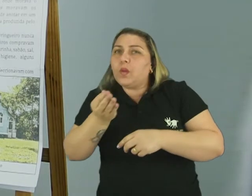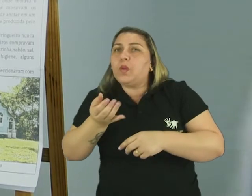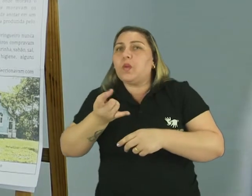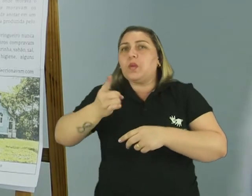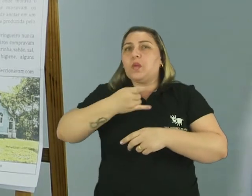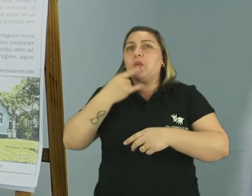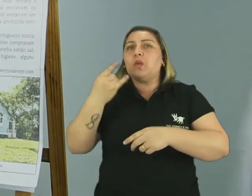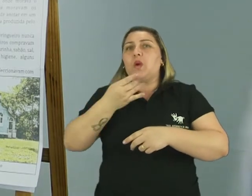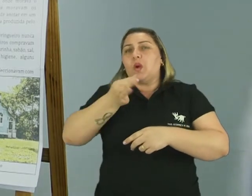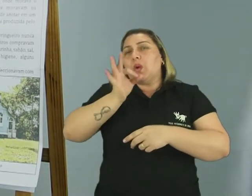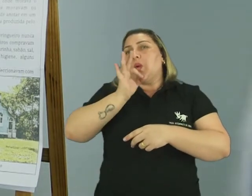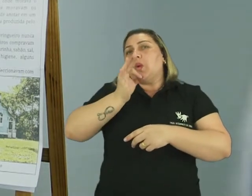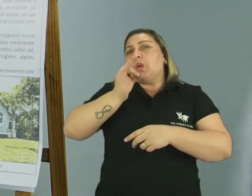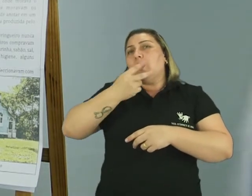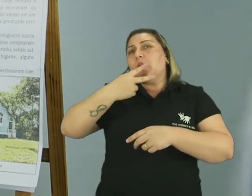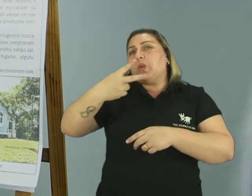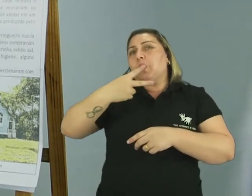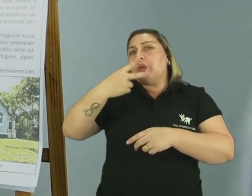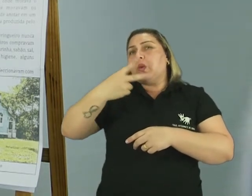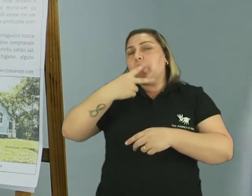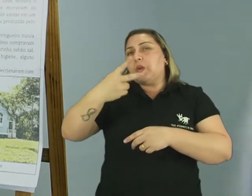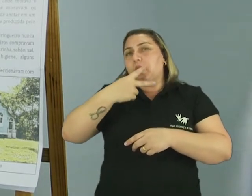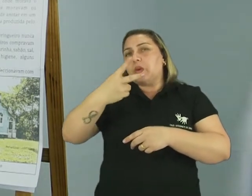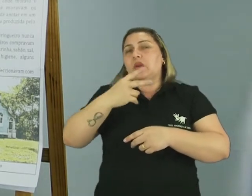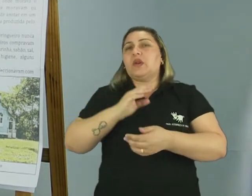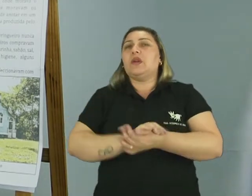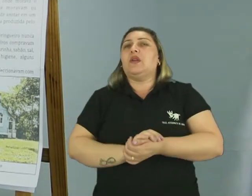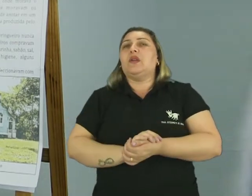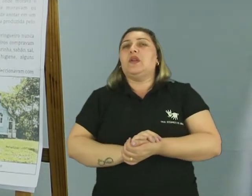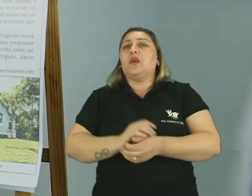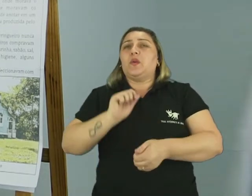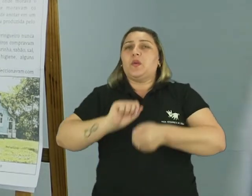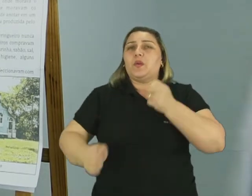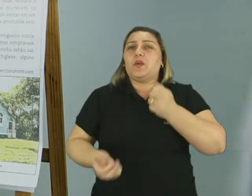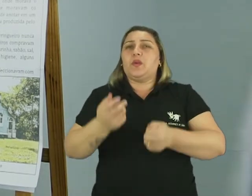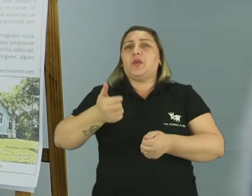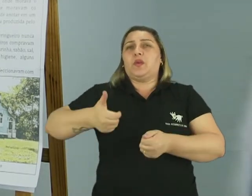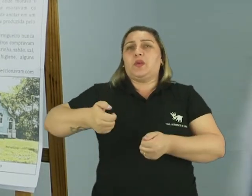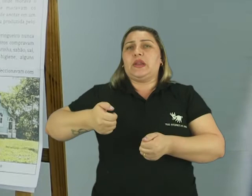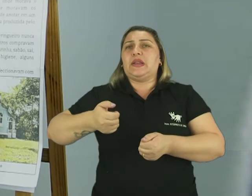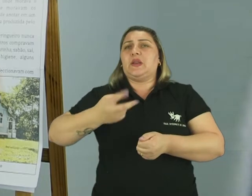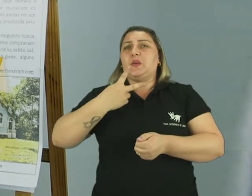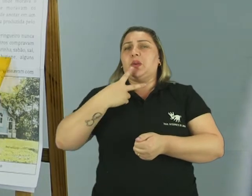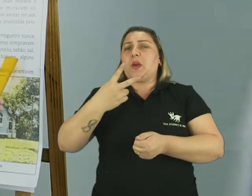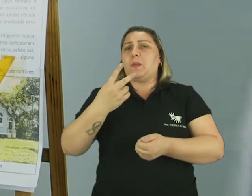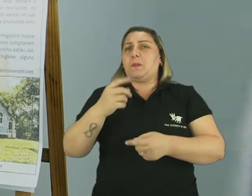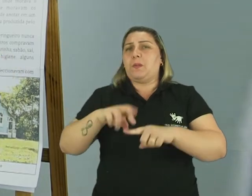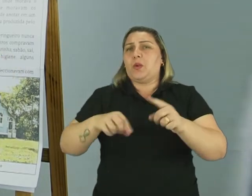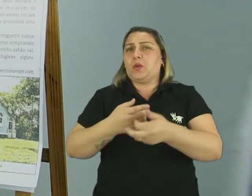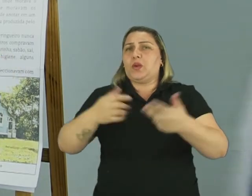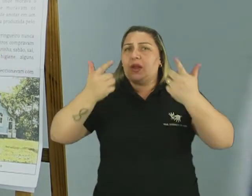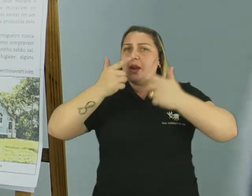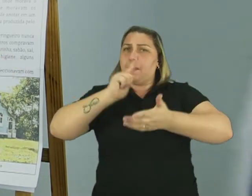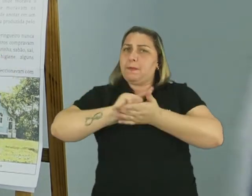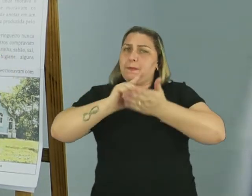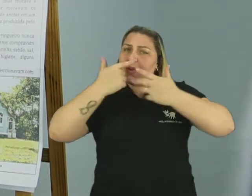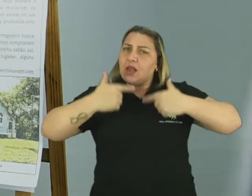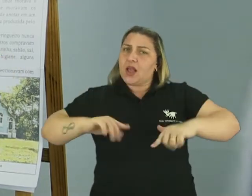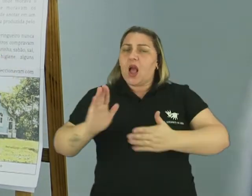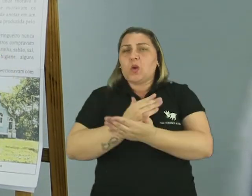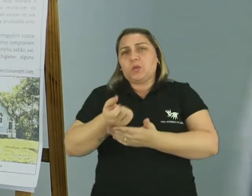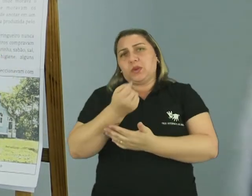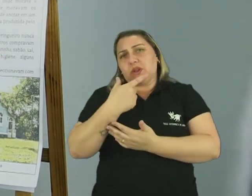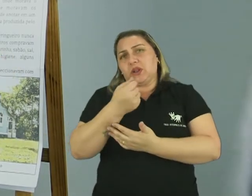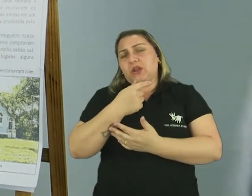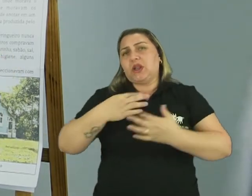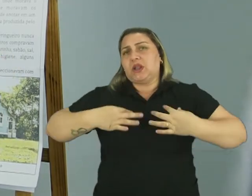cachaça, tabaco, querosene, porongas, fósforos, isqueiros, cigarro, produtos de higiene, alguns